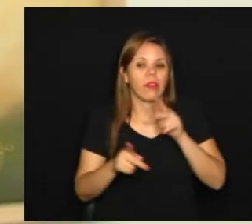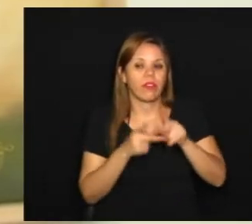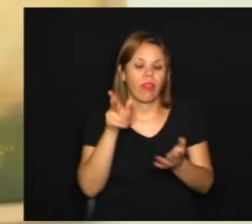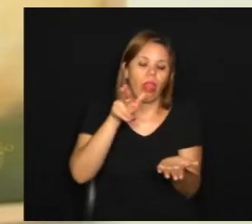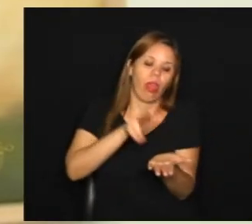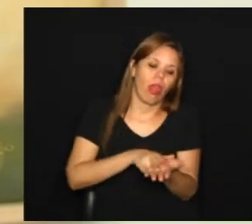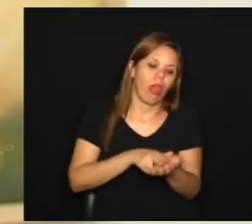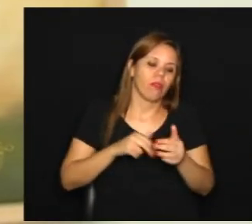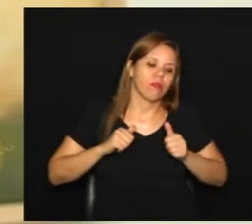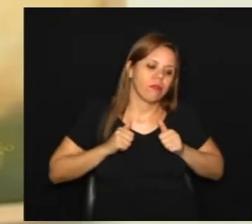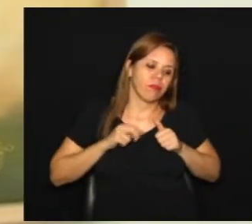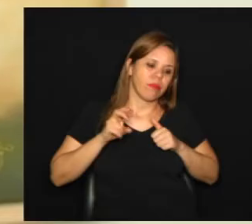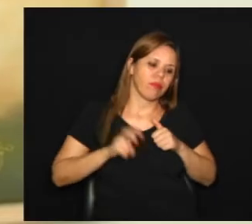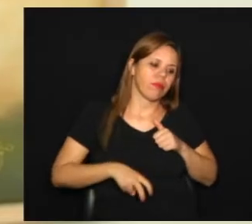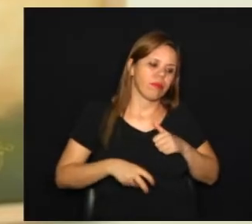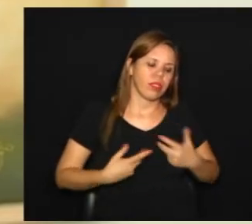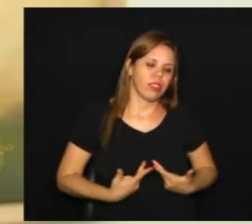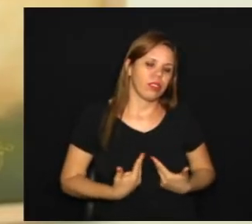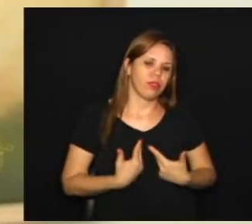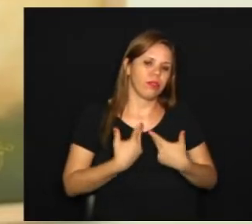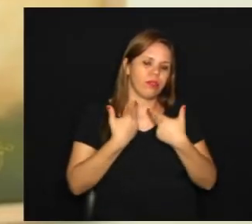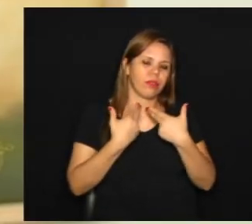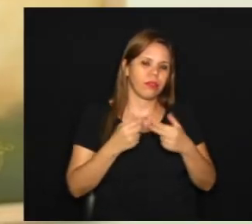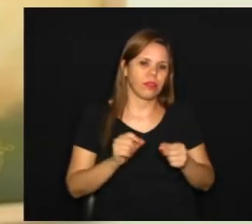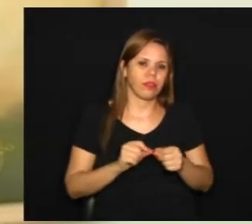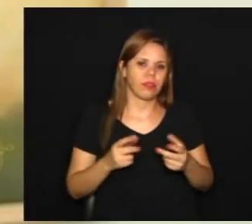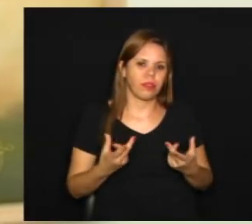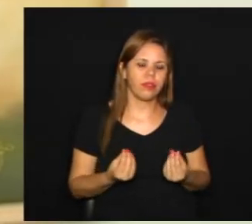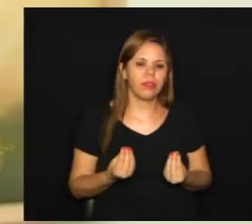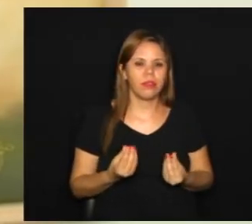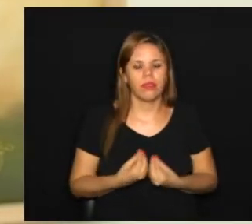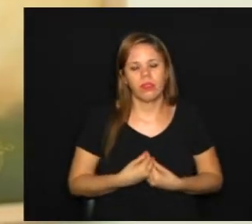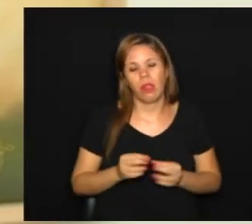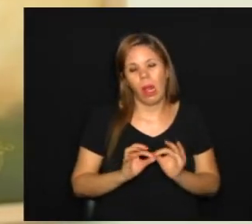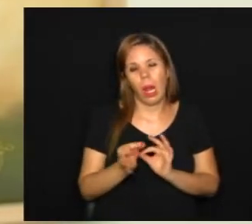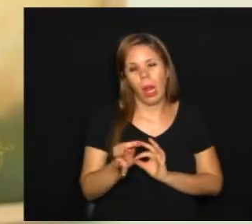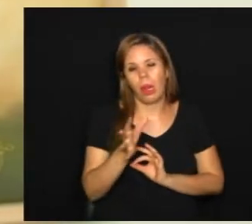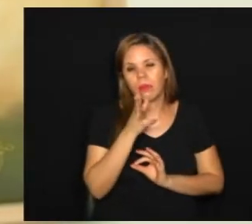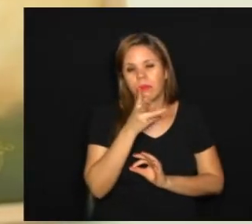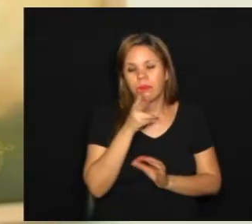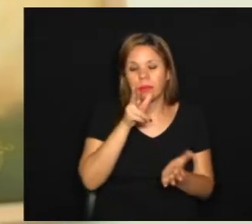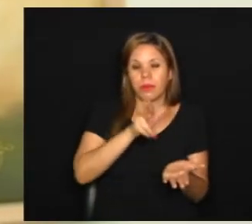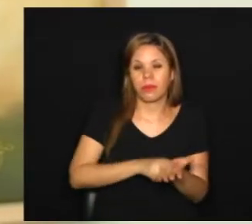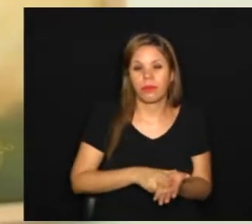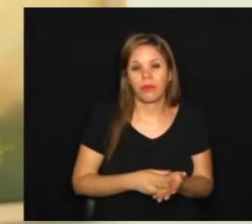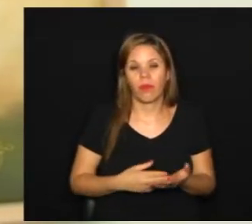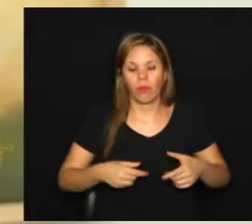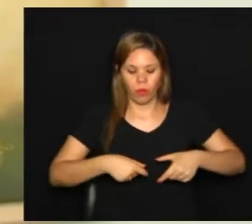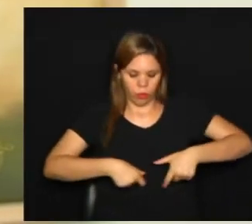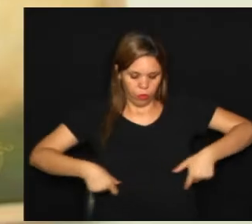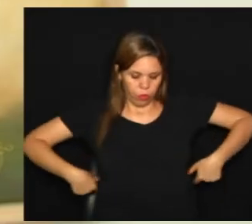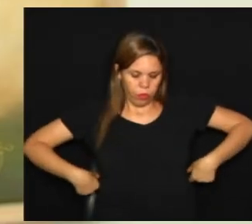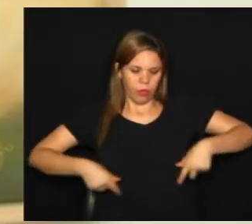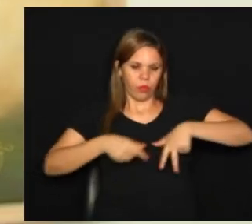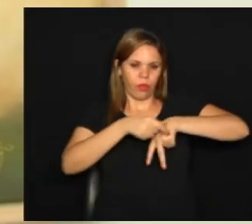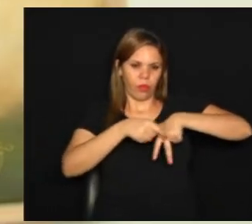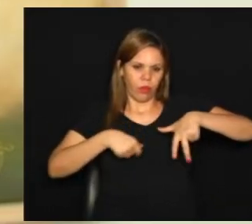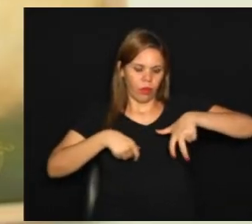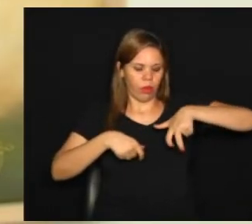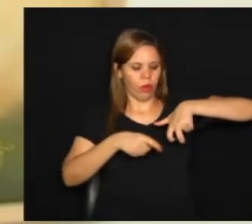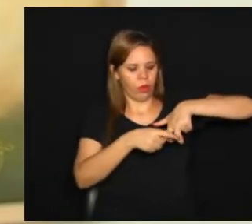anticoncepcionais e que têm algum fator também de risco, né, uma história familiar para trombose, obesidade